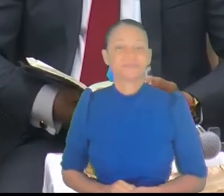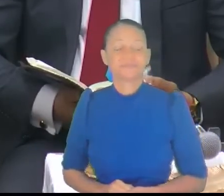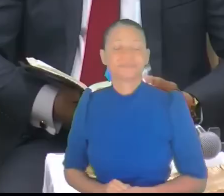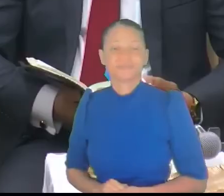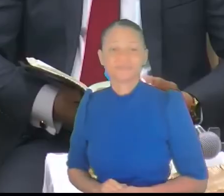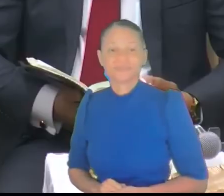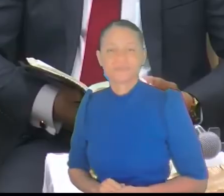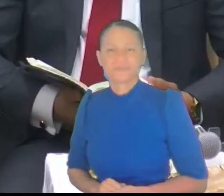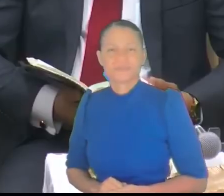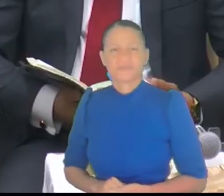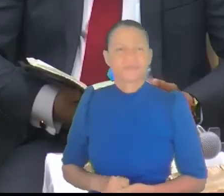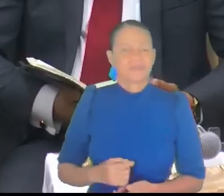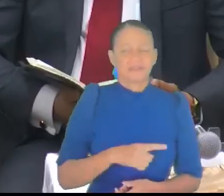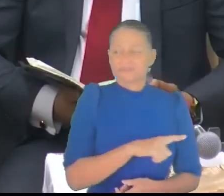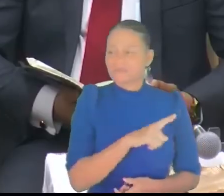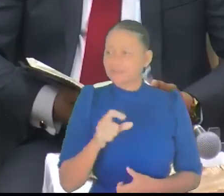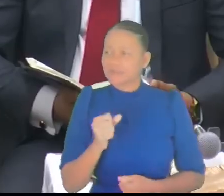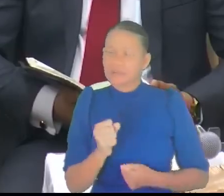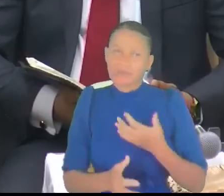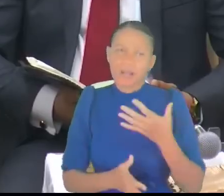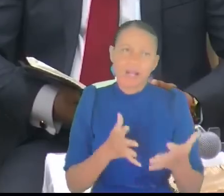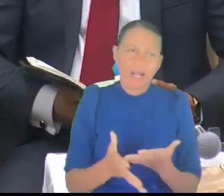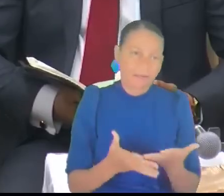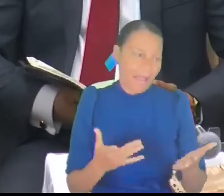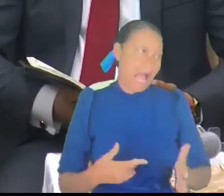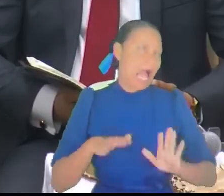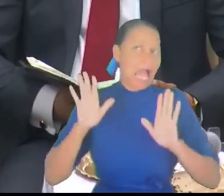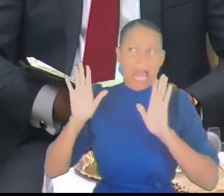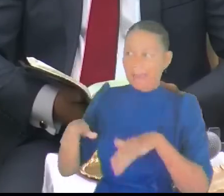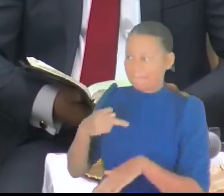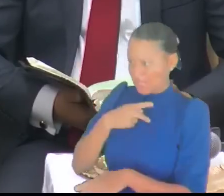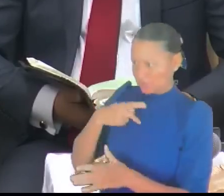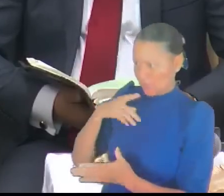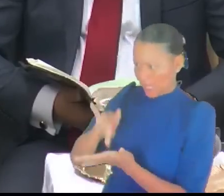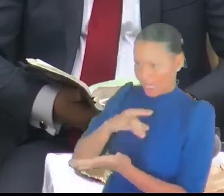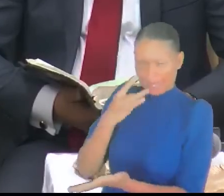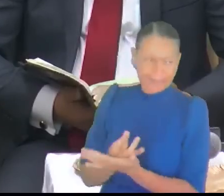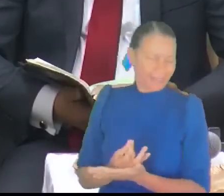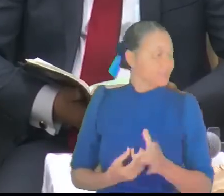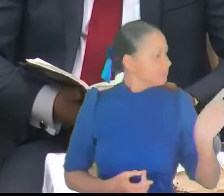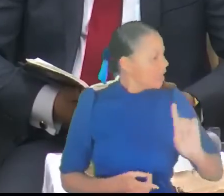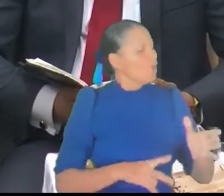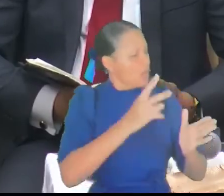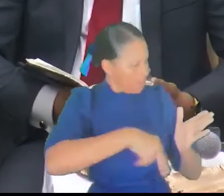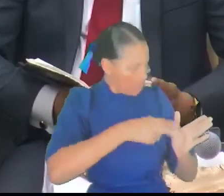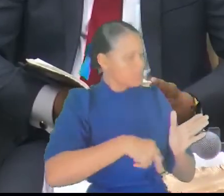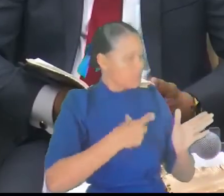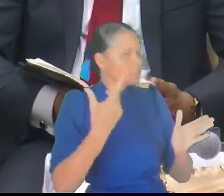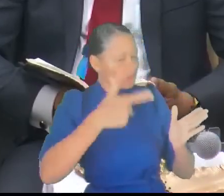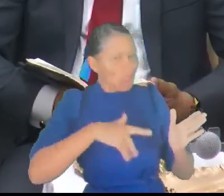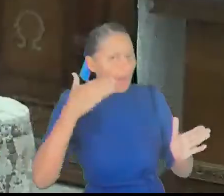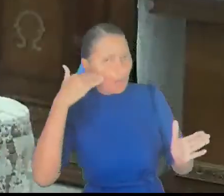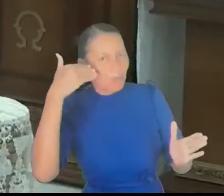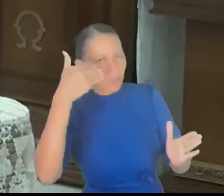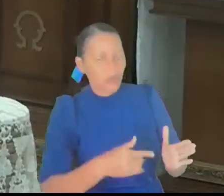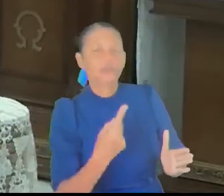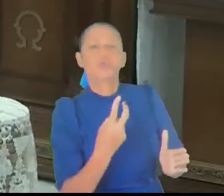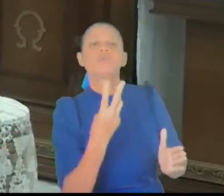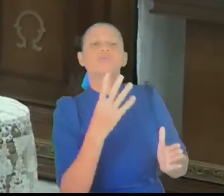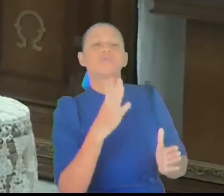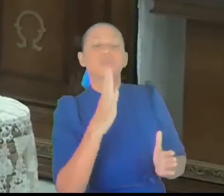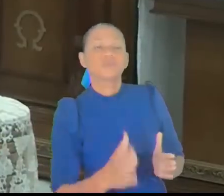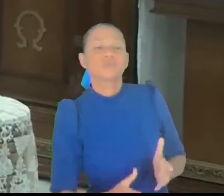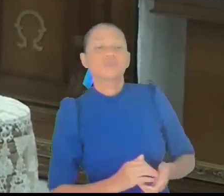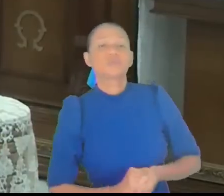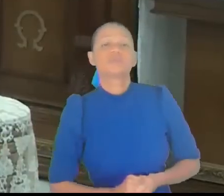Para que vocês não digam que eu estou dizendo heresia, leia de novo. 1, 2, 3, com toda a força. 1, 2,